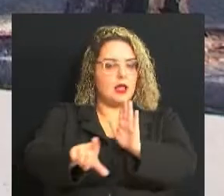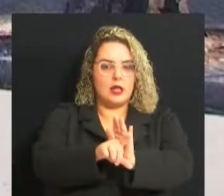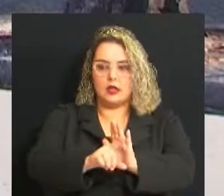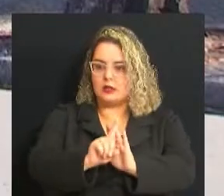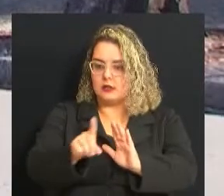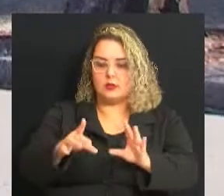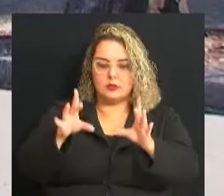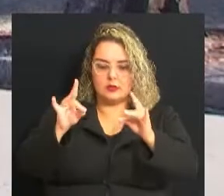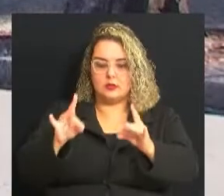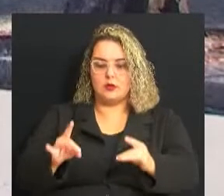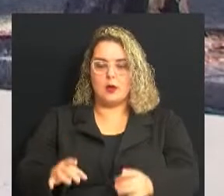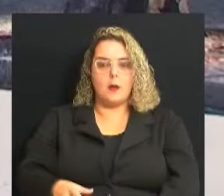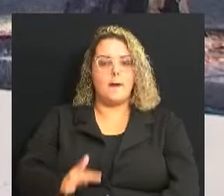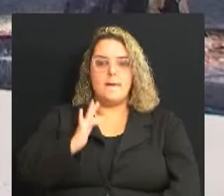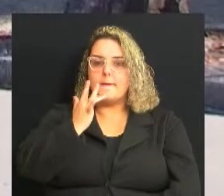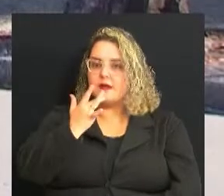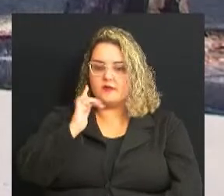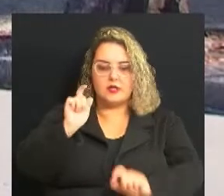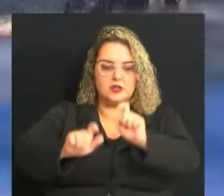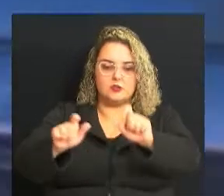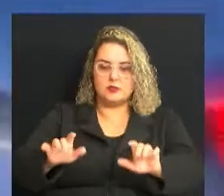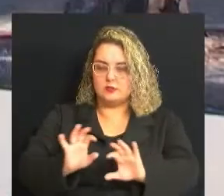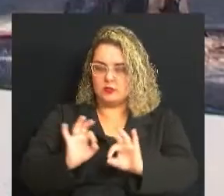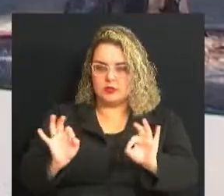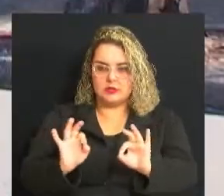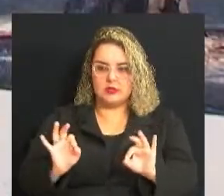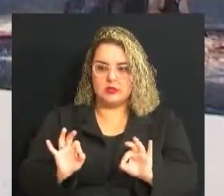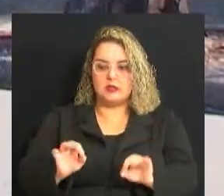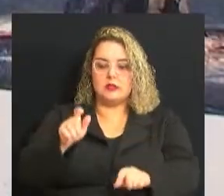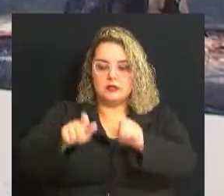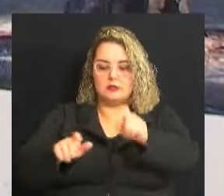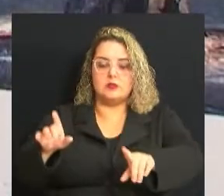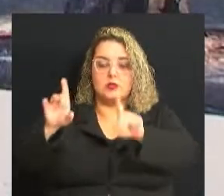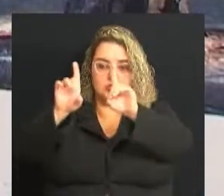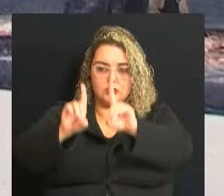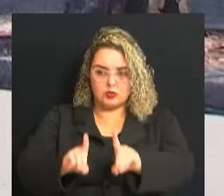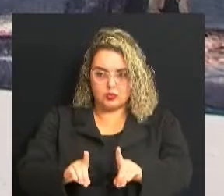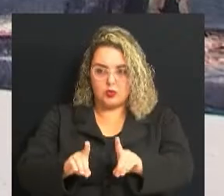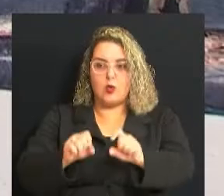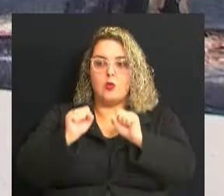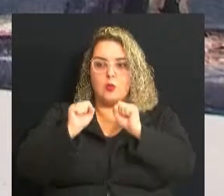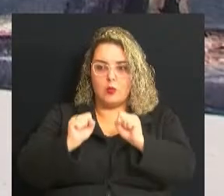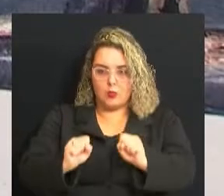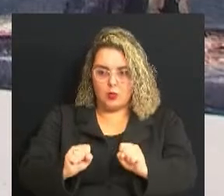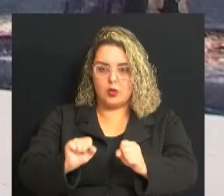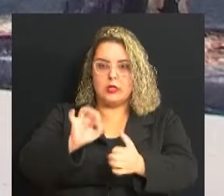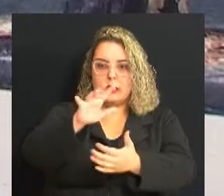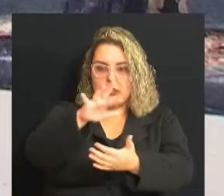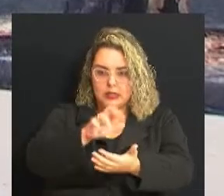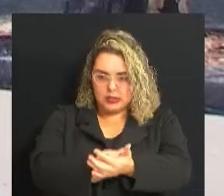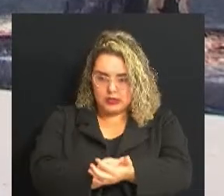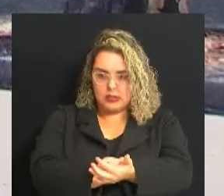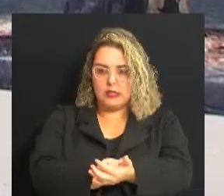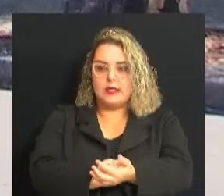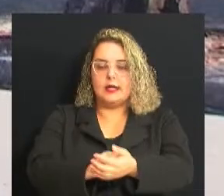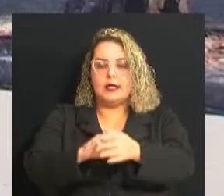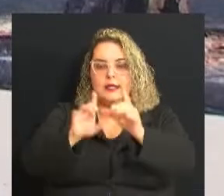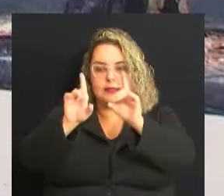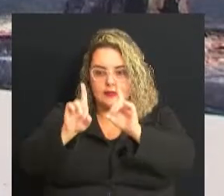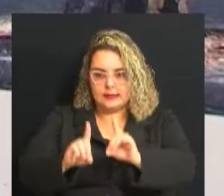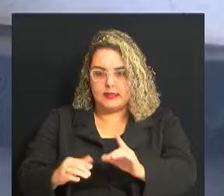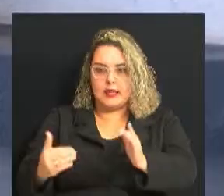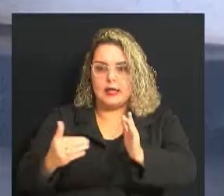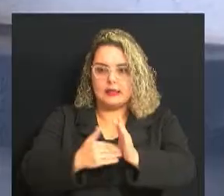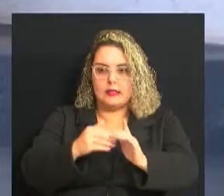estabelece privilégio para essas pessoas. As pessoas com deficiência, elas poderiam ter cadastrado essa deficiência até